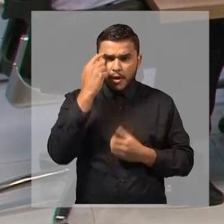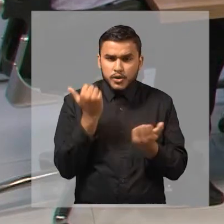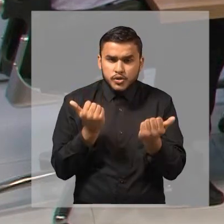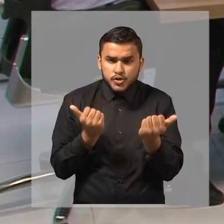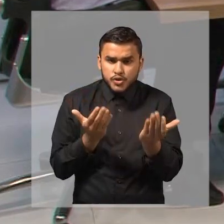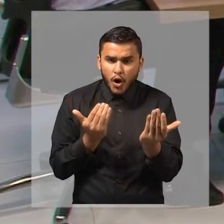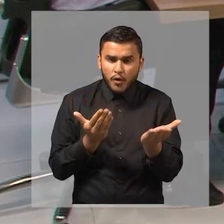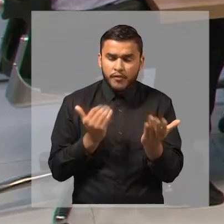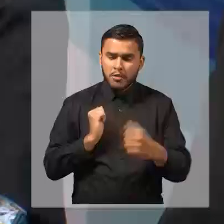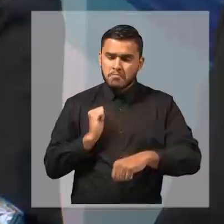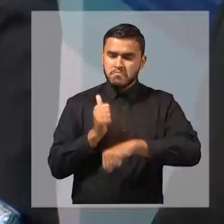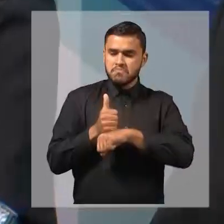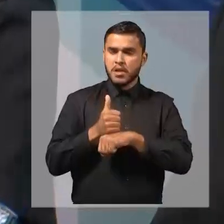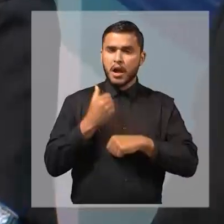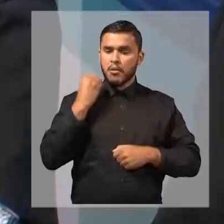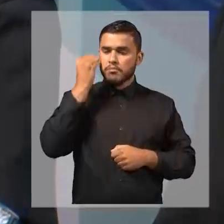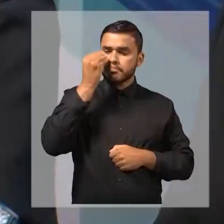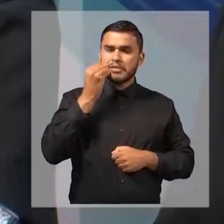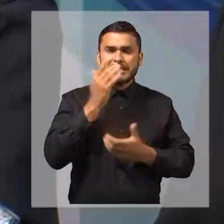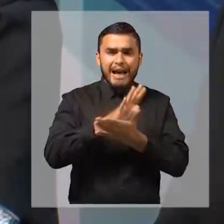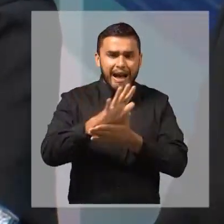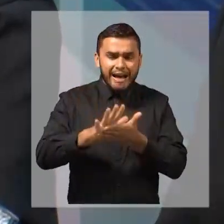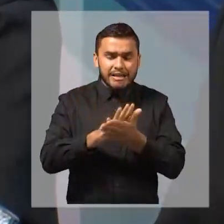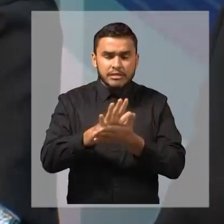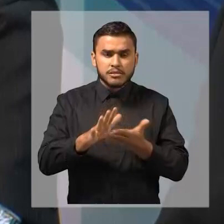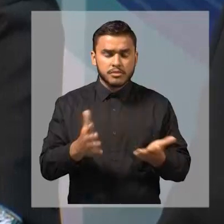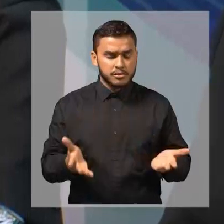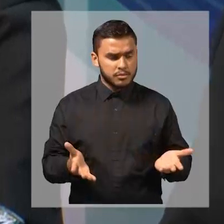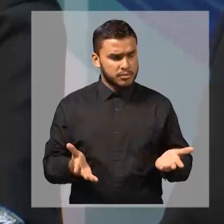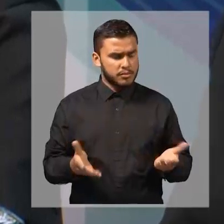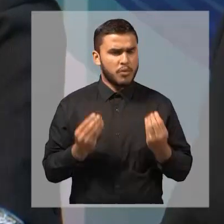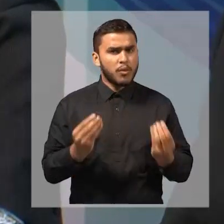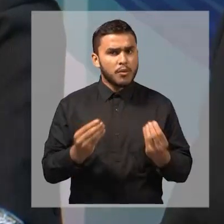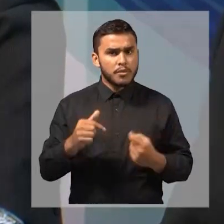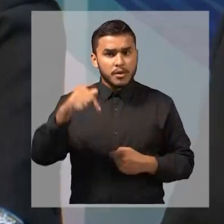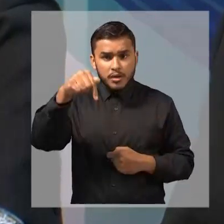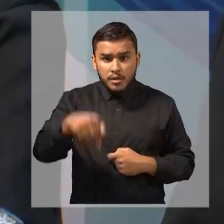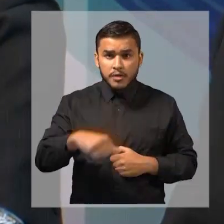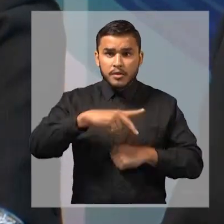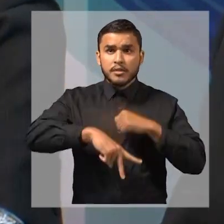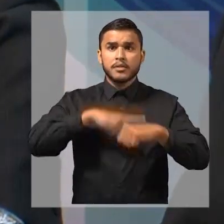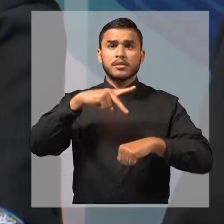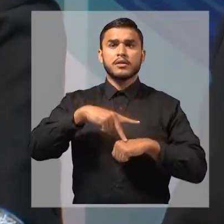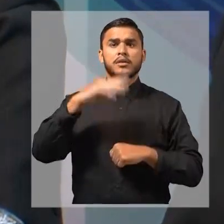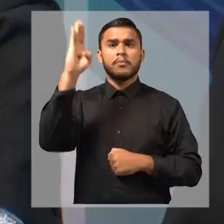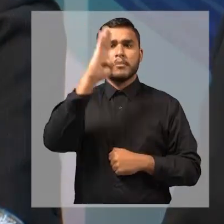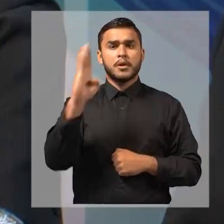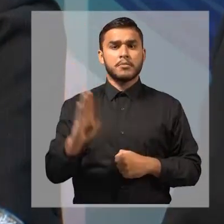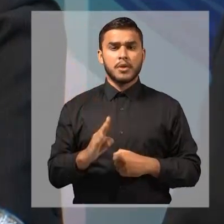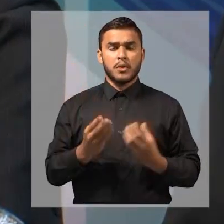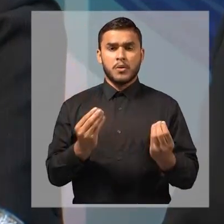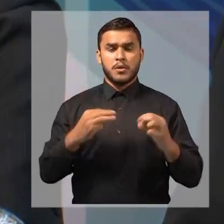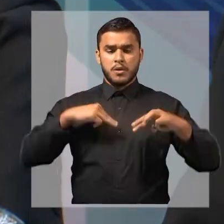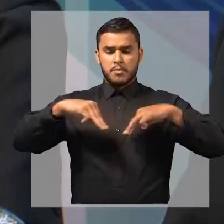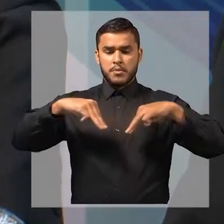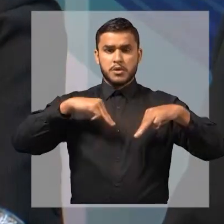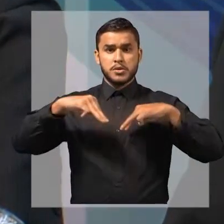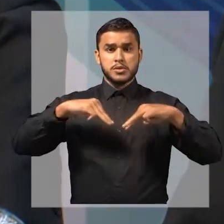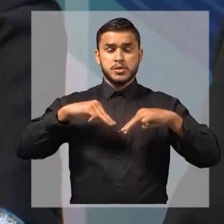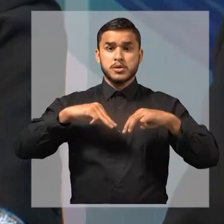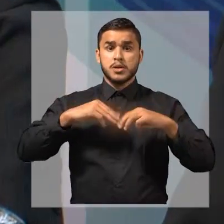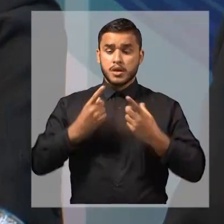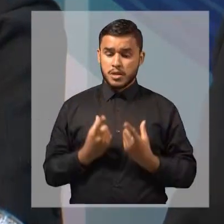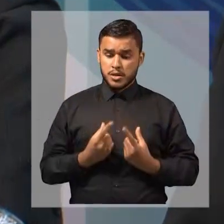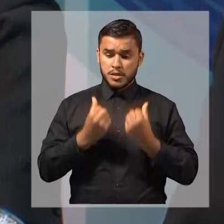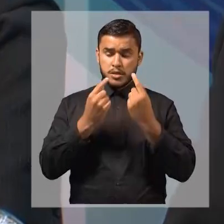República Brasileira não é para amadores. Não é para amadores. Porque só no Brasil é que um ministro da Economia, com os